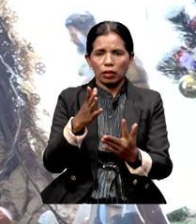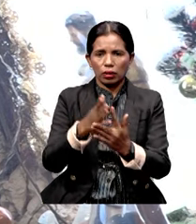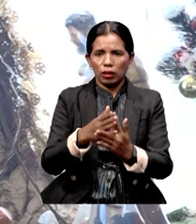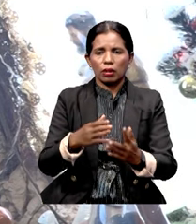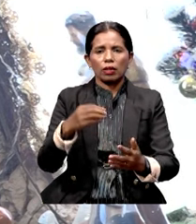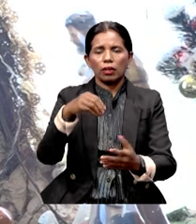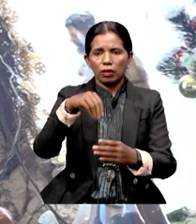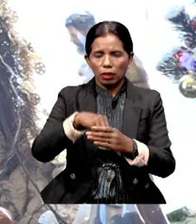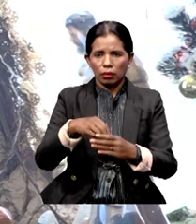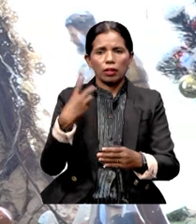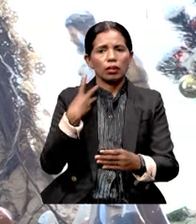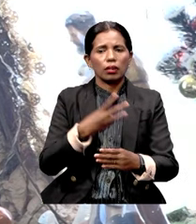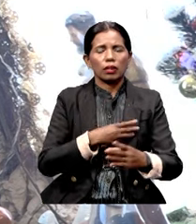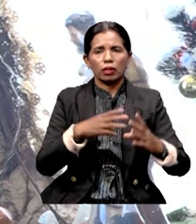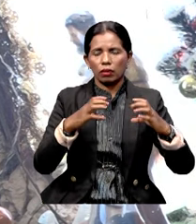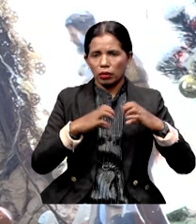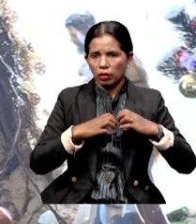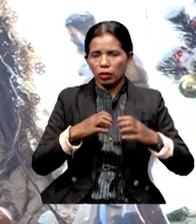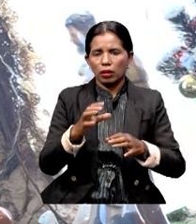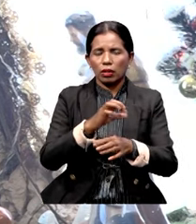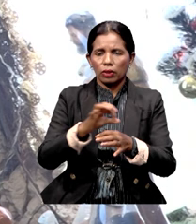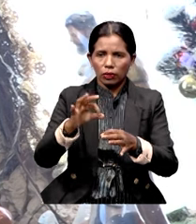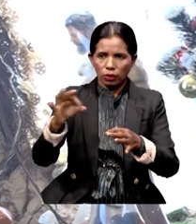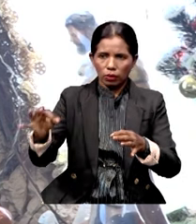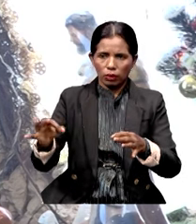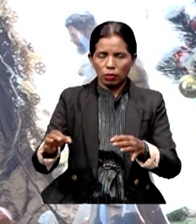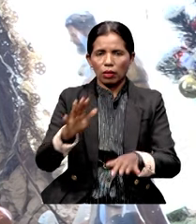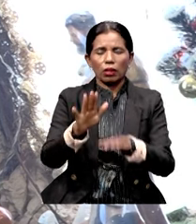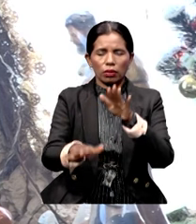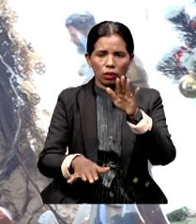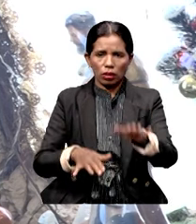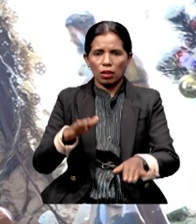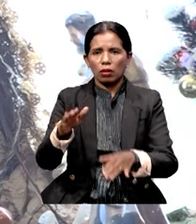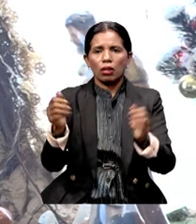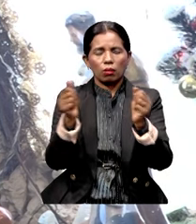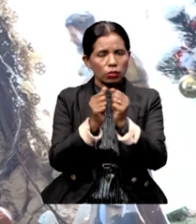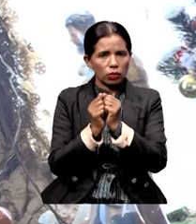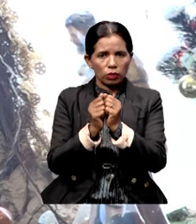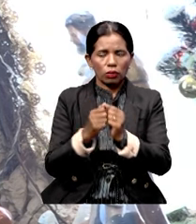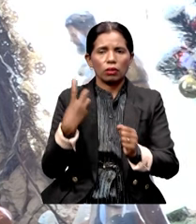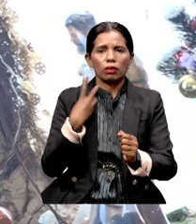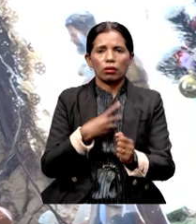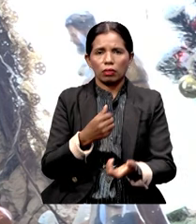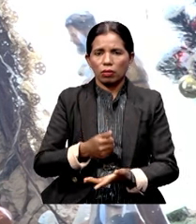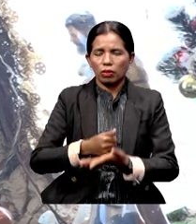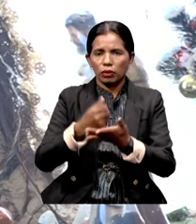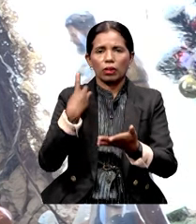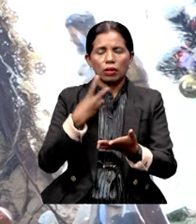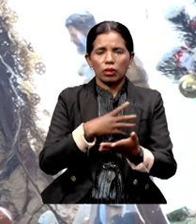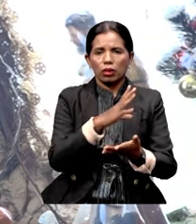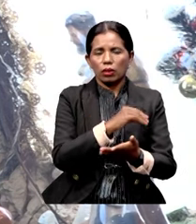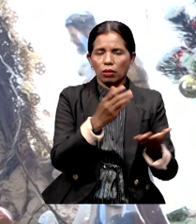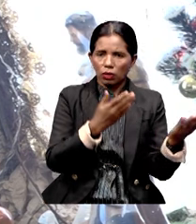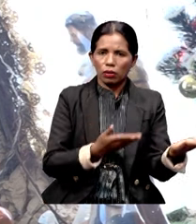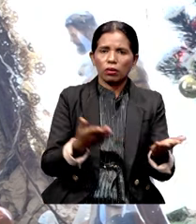ita. Tama ihe ita ema nia historia. Atu lau hamutu ko ita, hori salva ita, no lori ita,